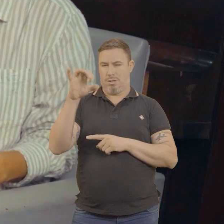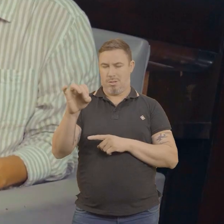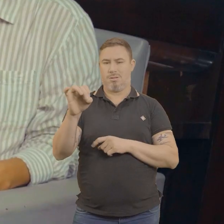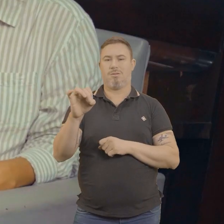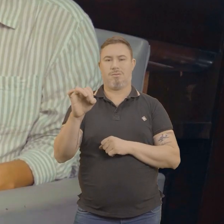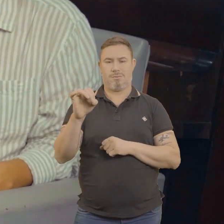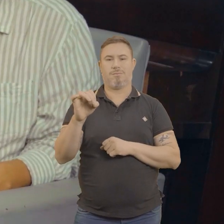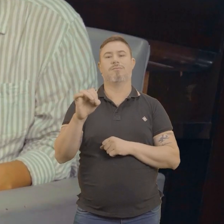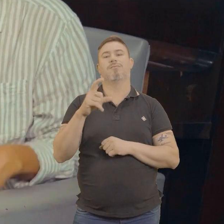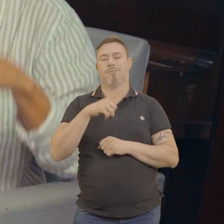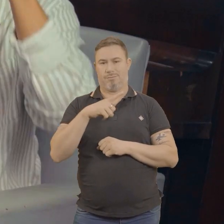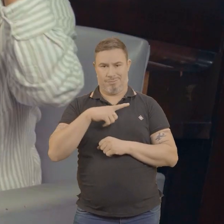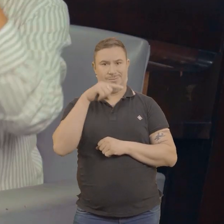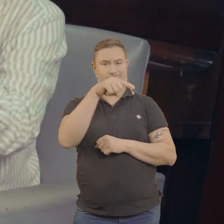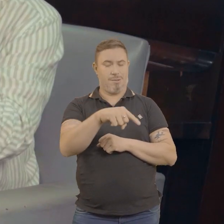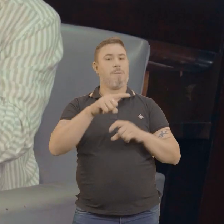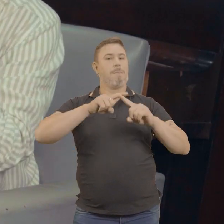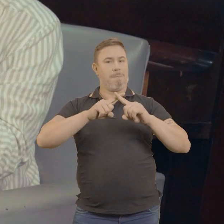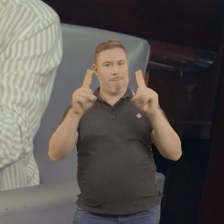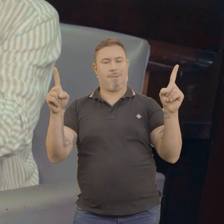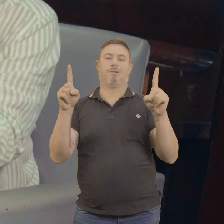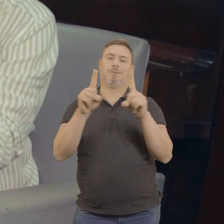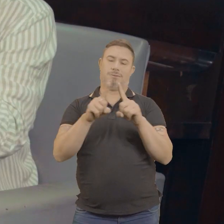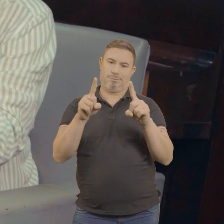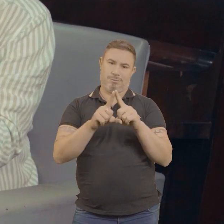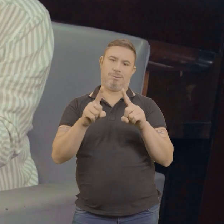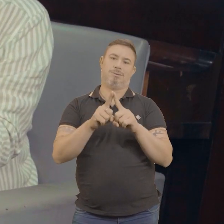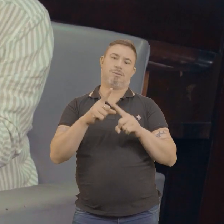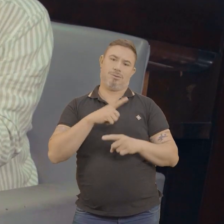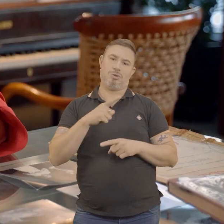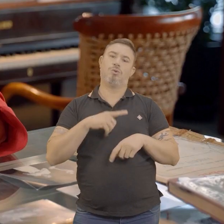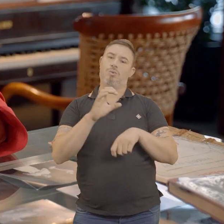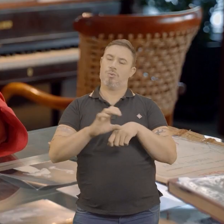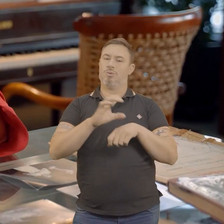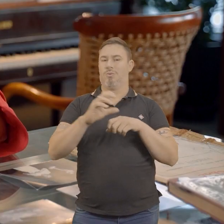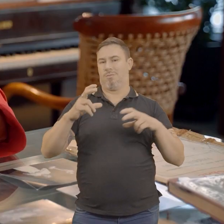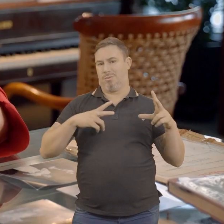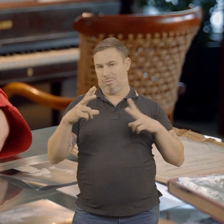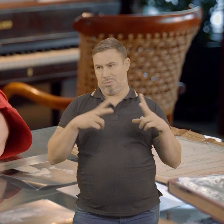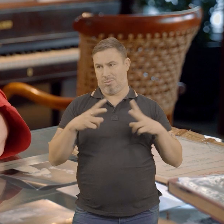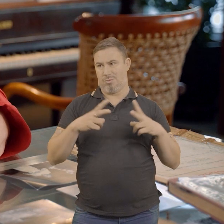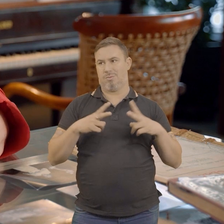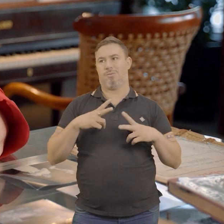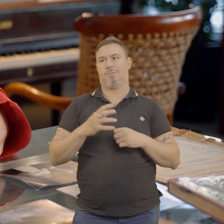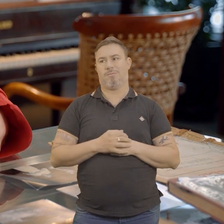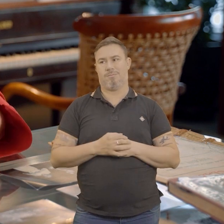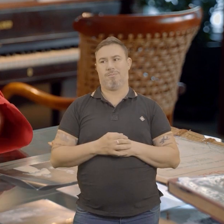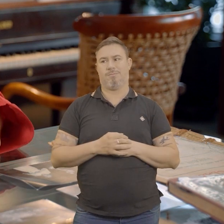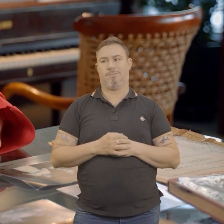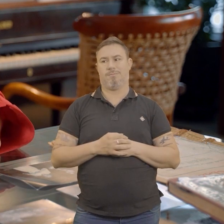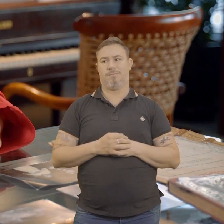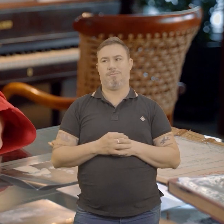certo? Funcionando lá, mas também continuava existindo o curso privado. Era para ele ter sido